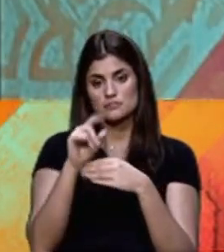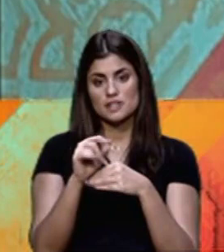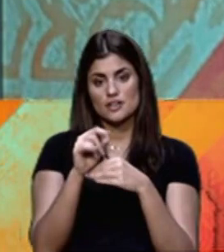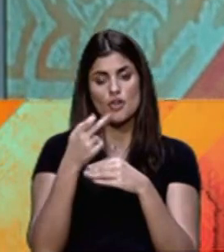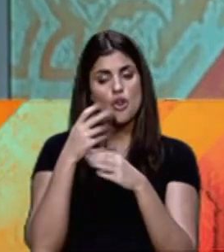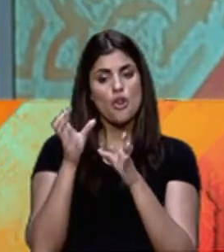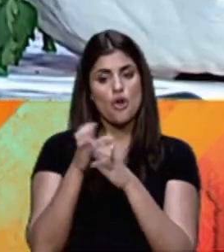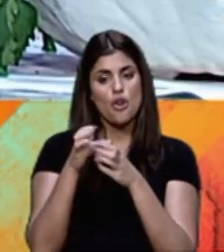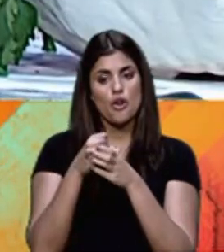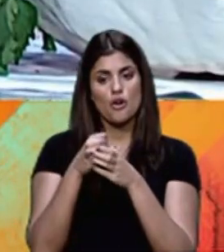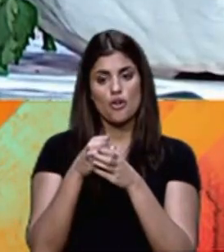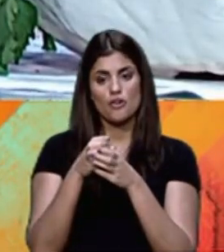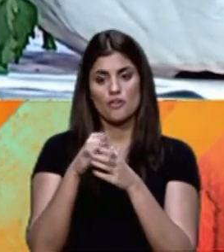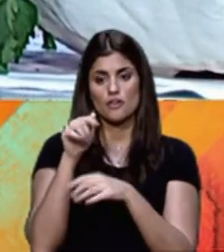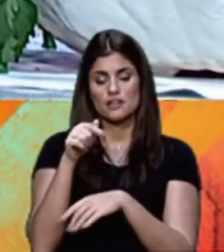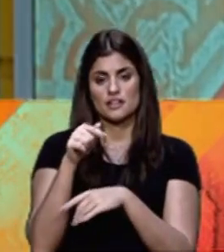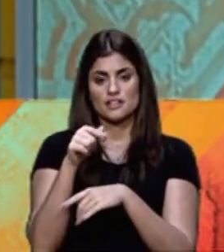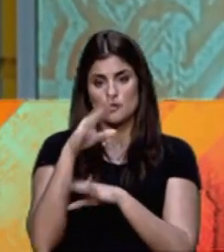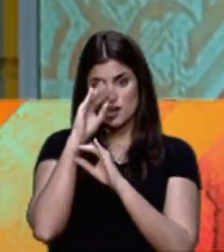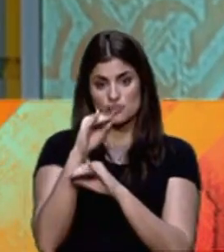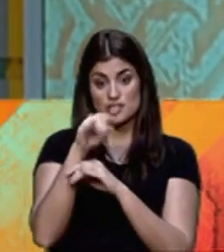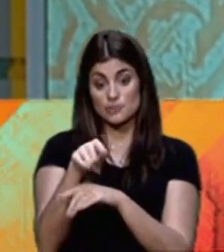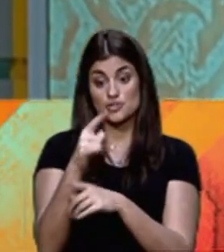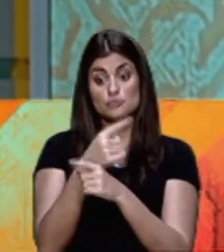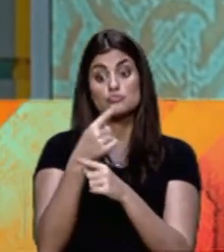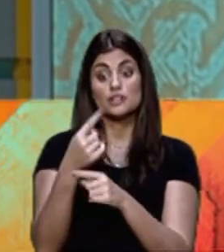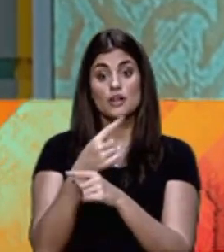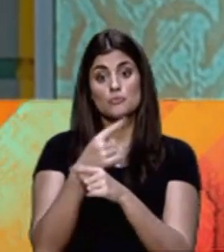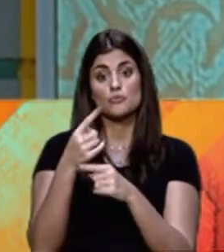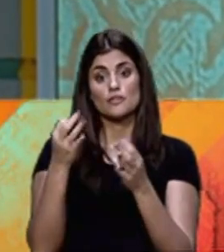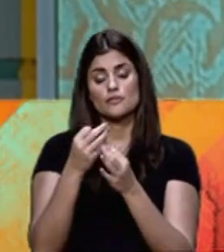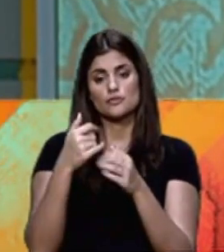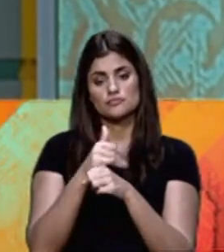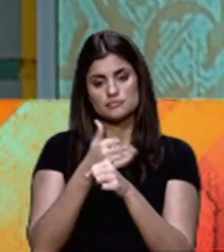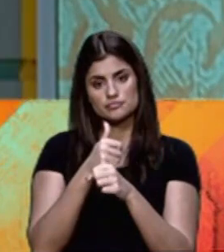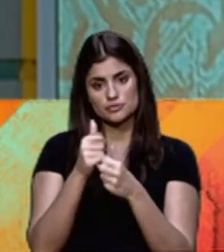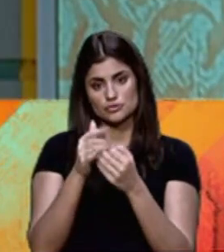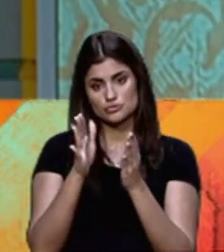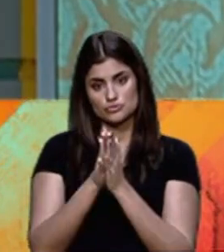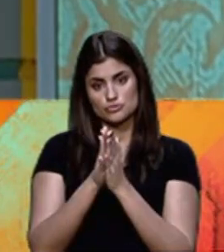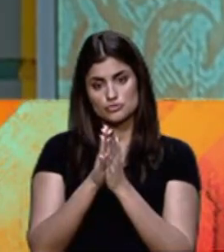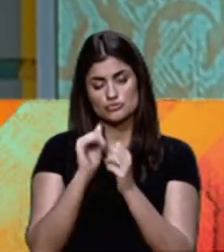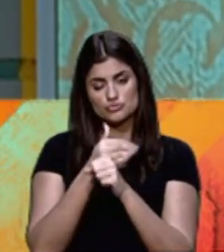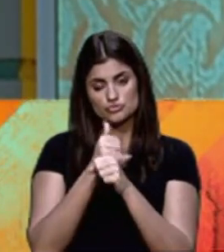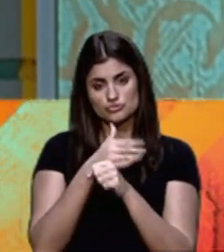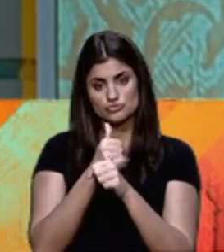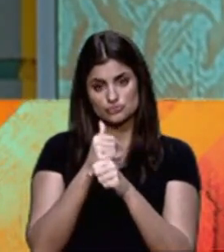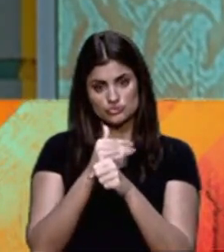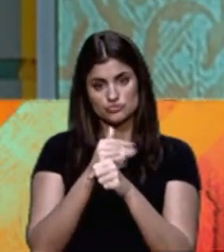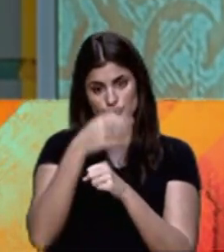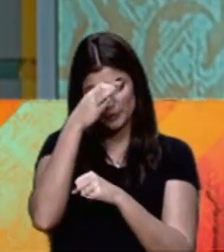pequeno. Este pimento aqui, aconselho vivamente ser este, porquê? Porque de facto, como eu estou a picar tudo muito, muito, muito picadinho, não